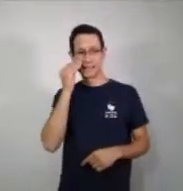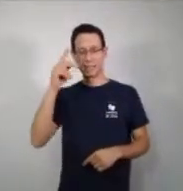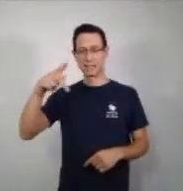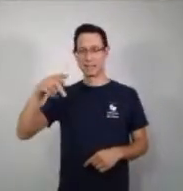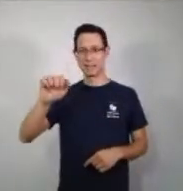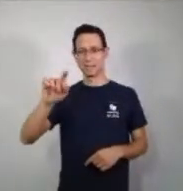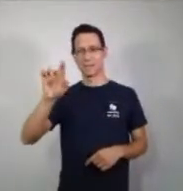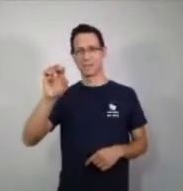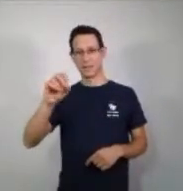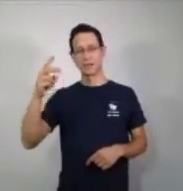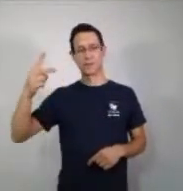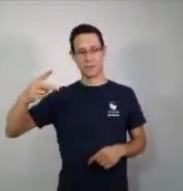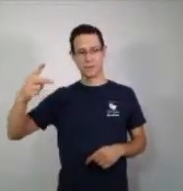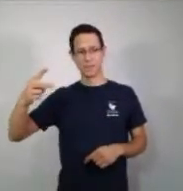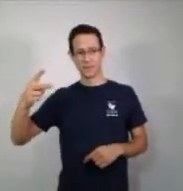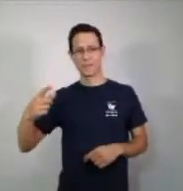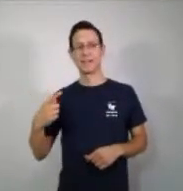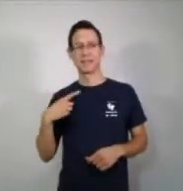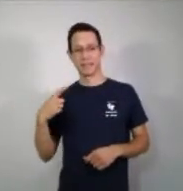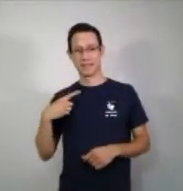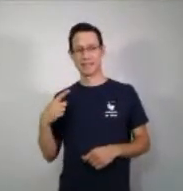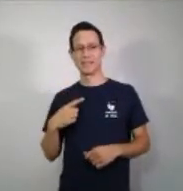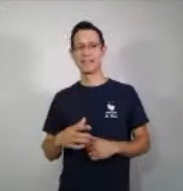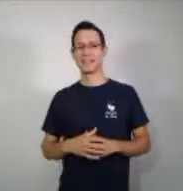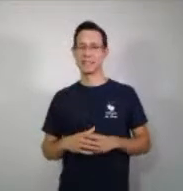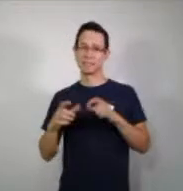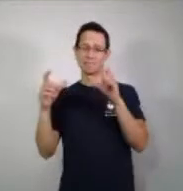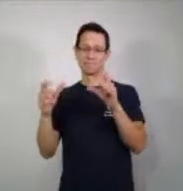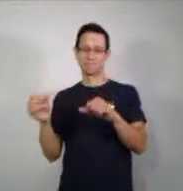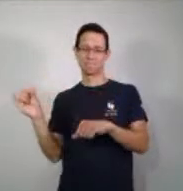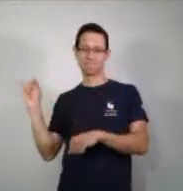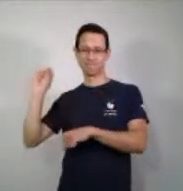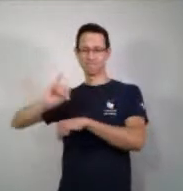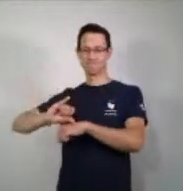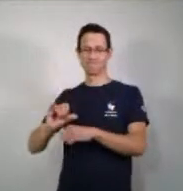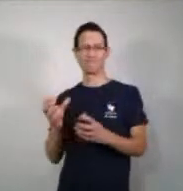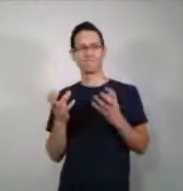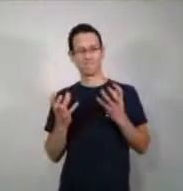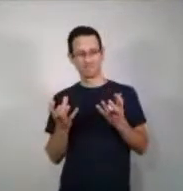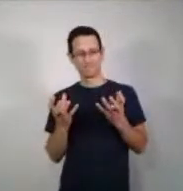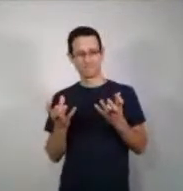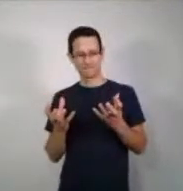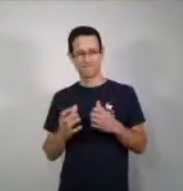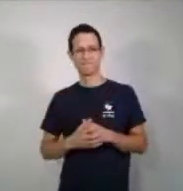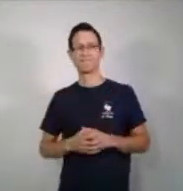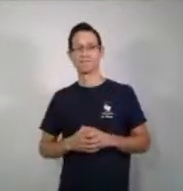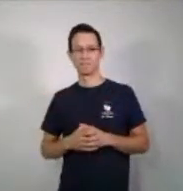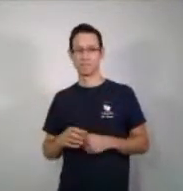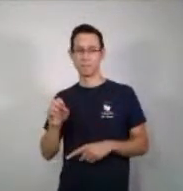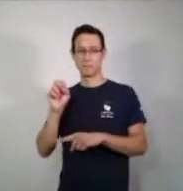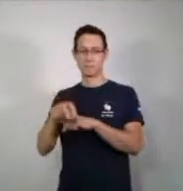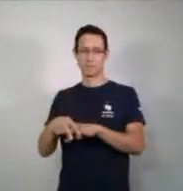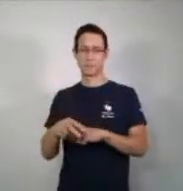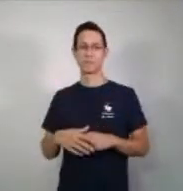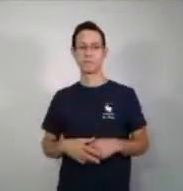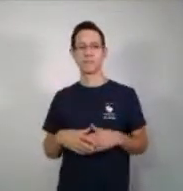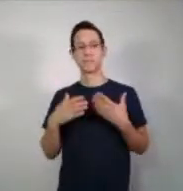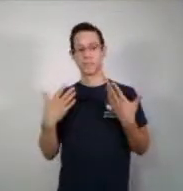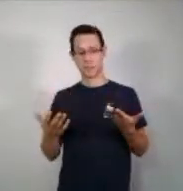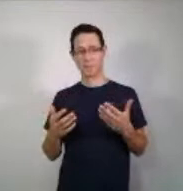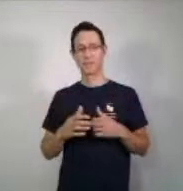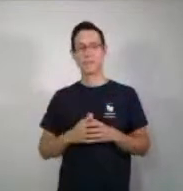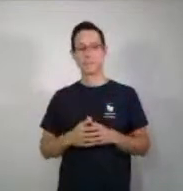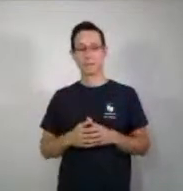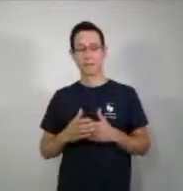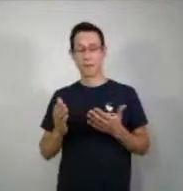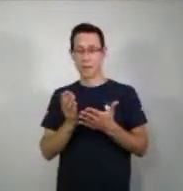que era realmente um posto de muito prestígio, É tanto que num dos textos que ele assina na, na